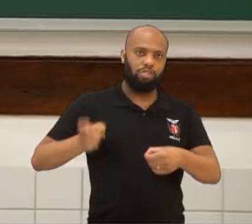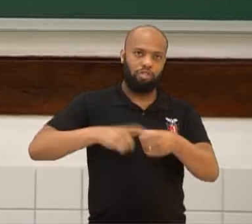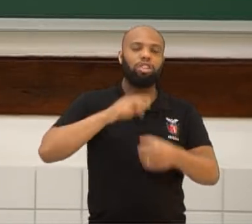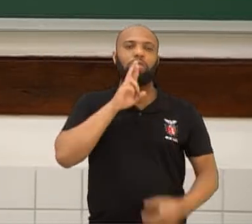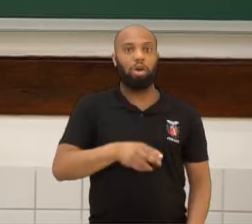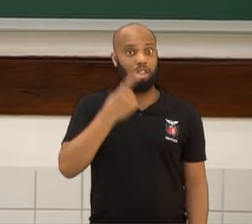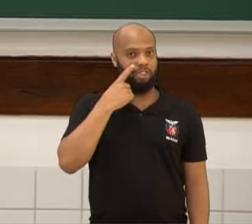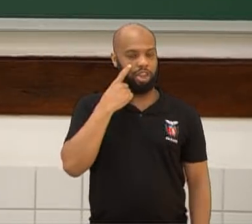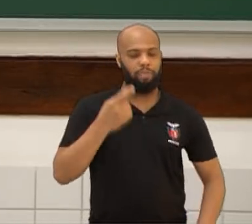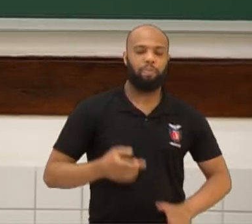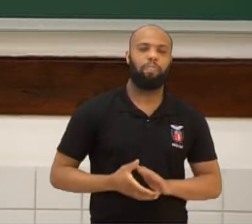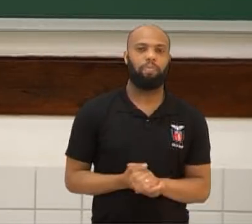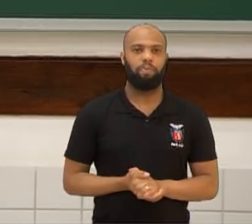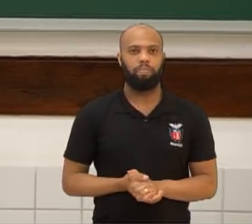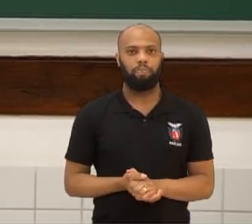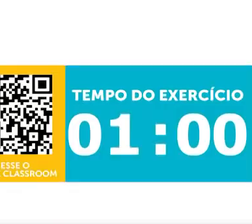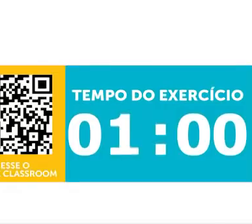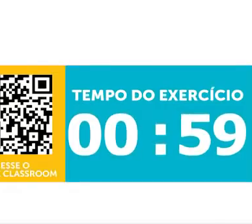para conferir.